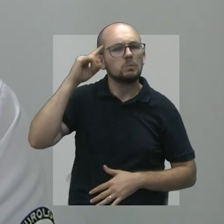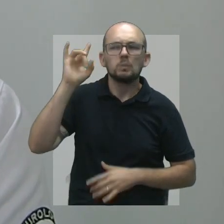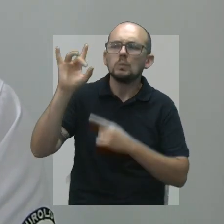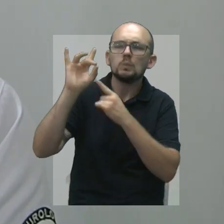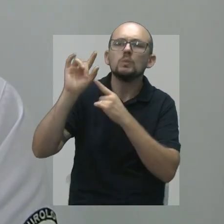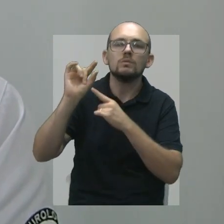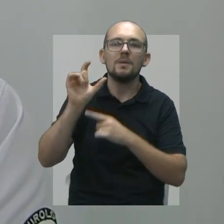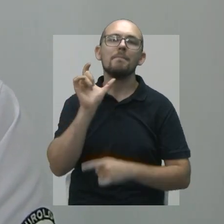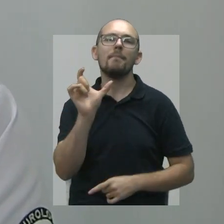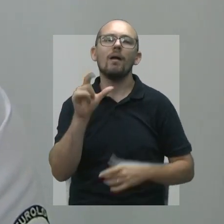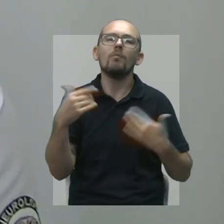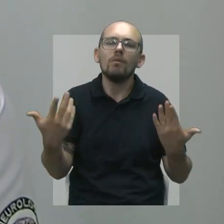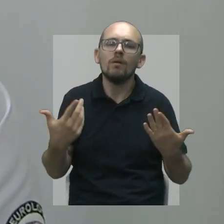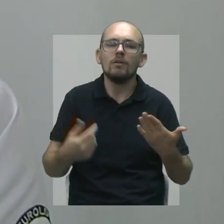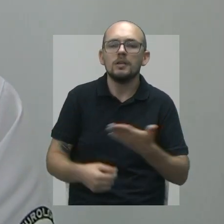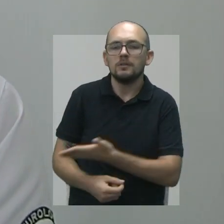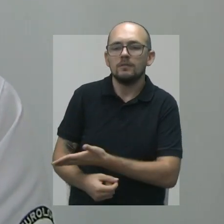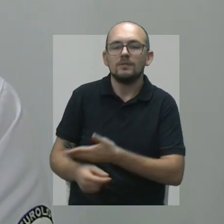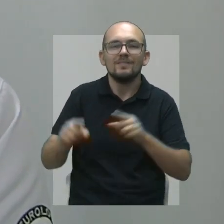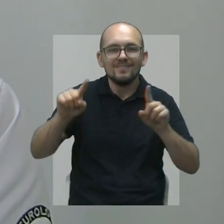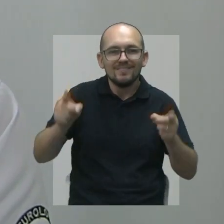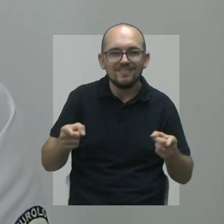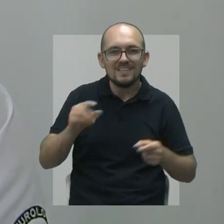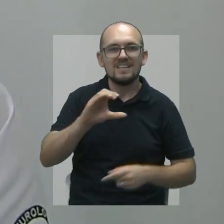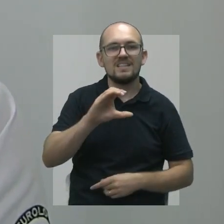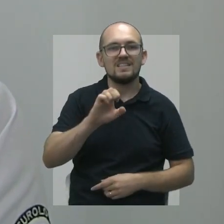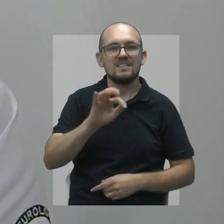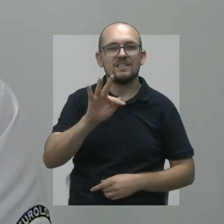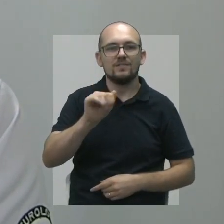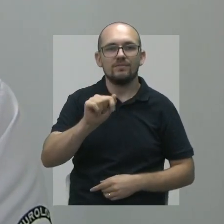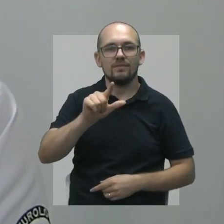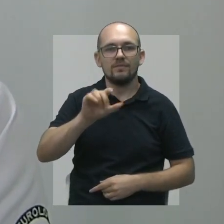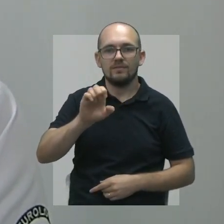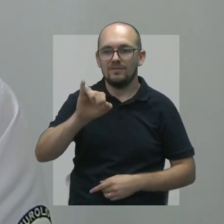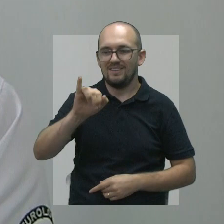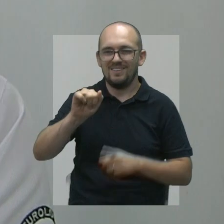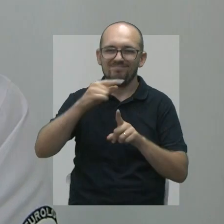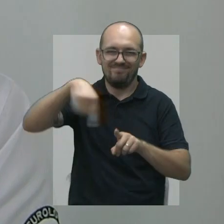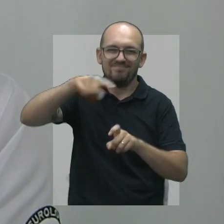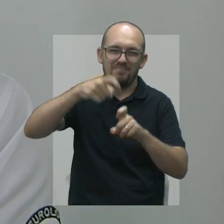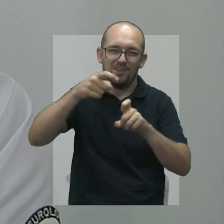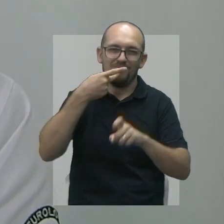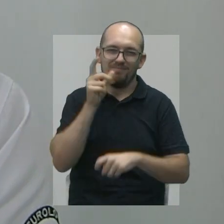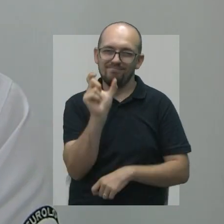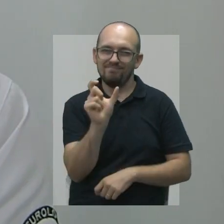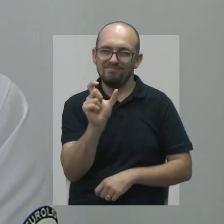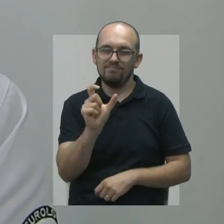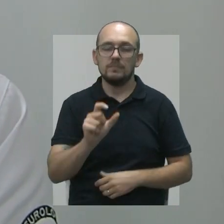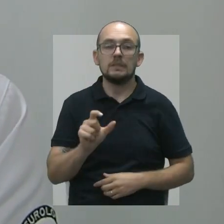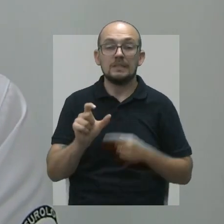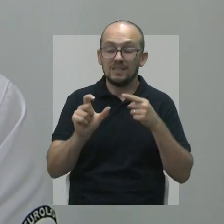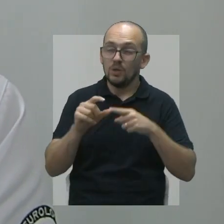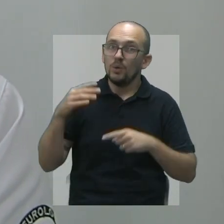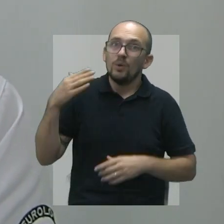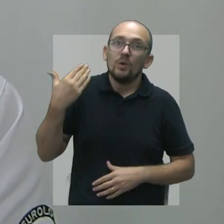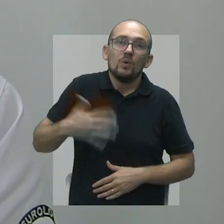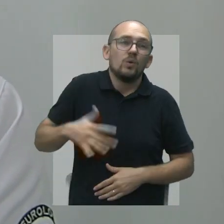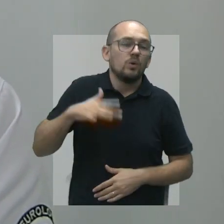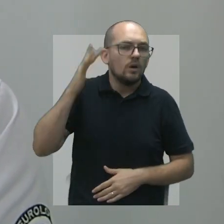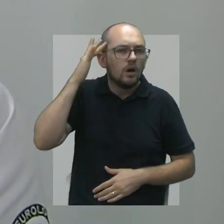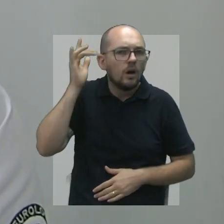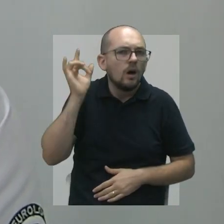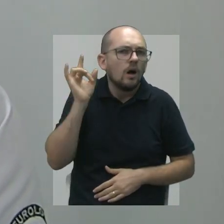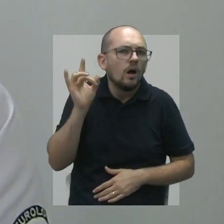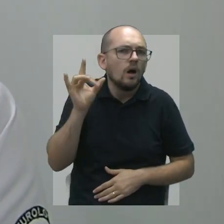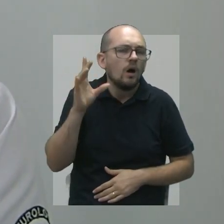cefaleias, como são chamadas no meio médico, são importante causa de ida do doente